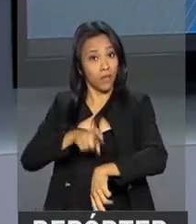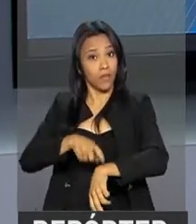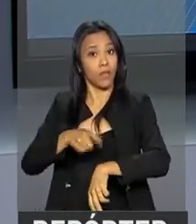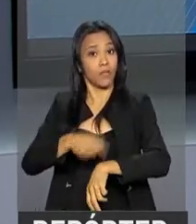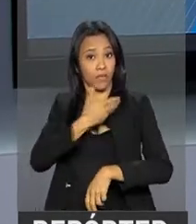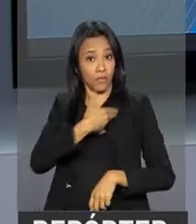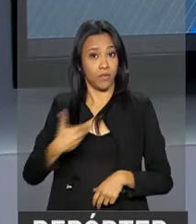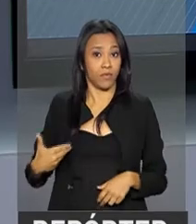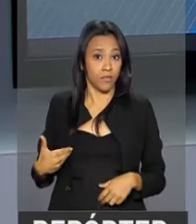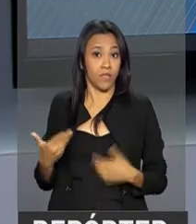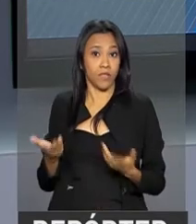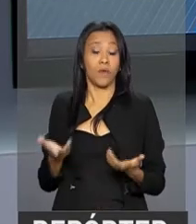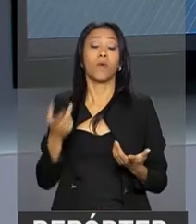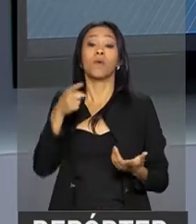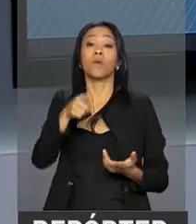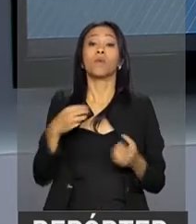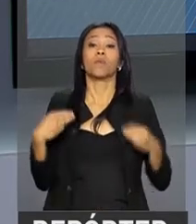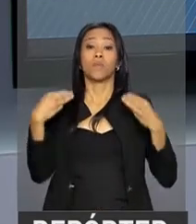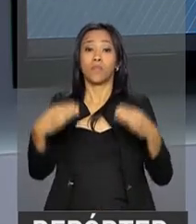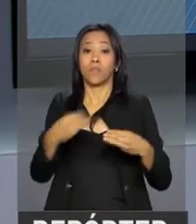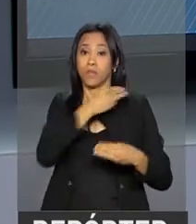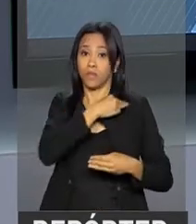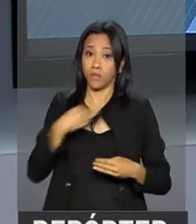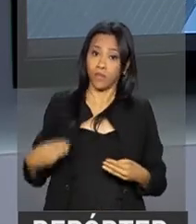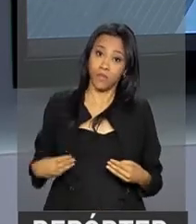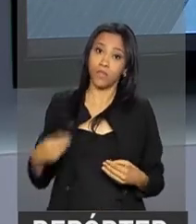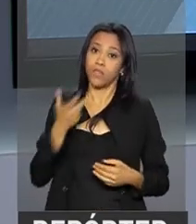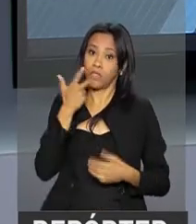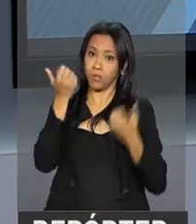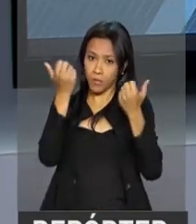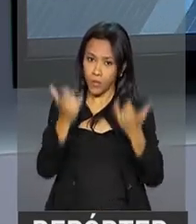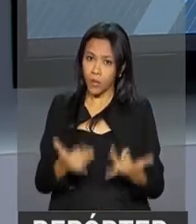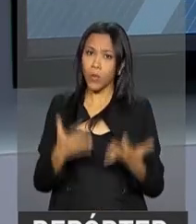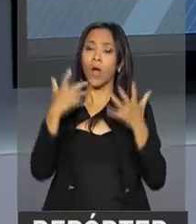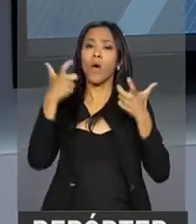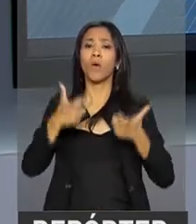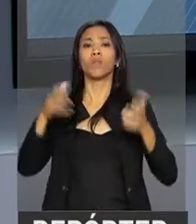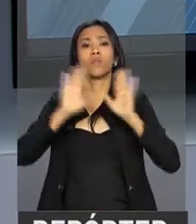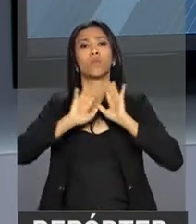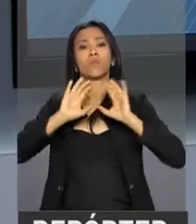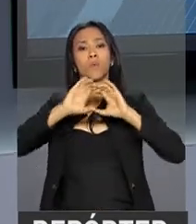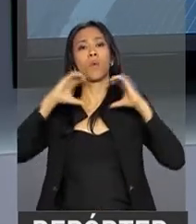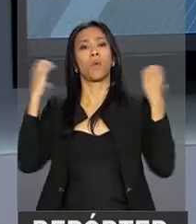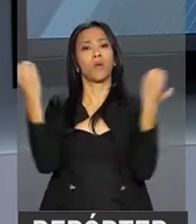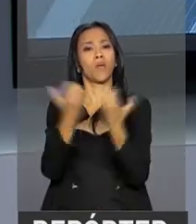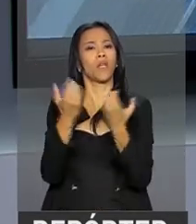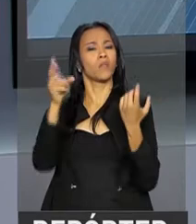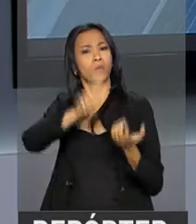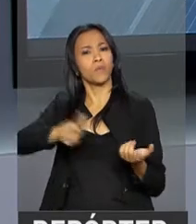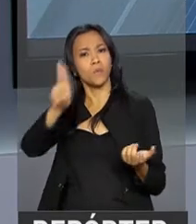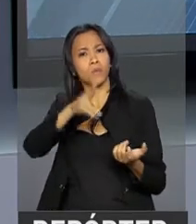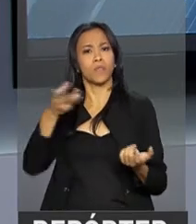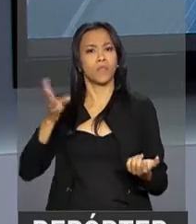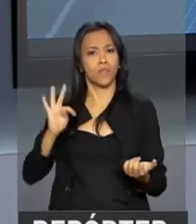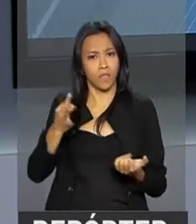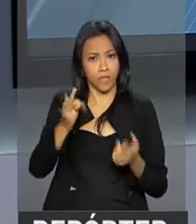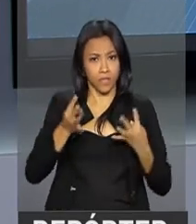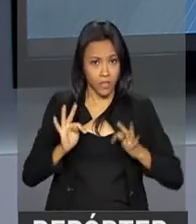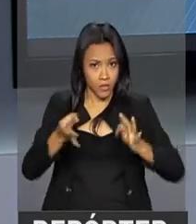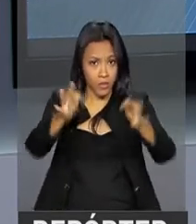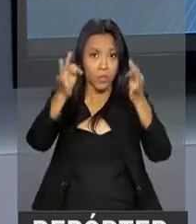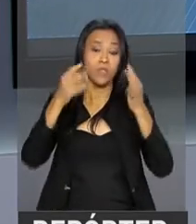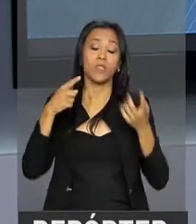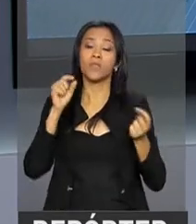O ministro Ricardo Barros falou sobre essas ações em um congresso internacional sobre o uso da tecnologia da informação